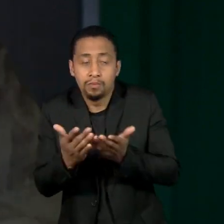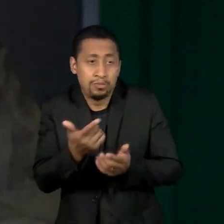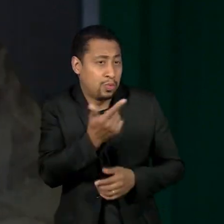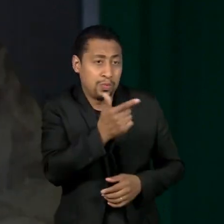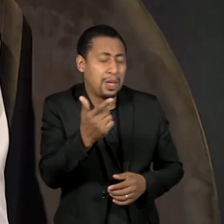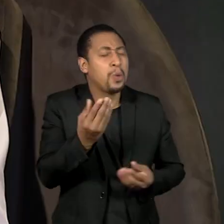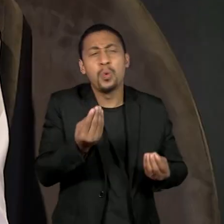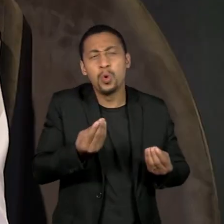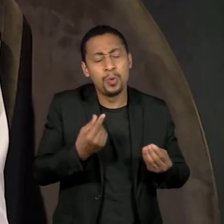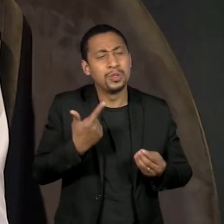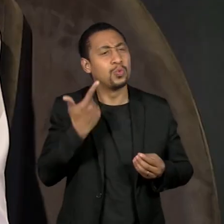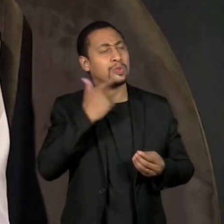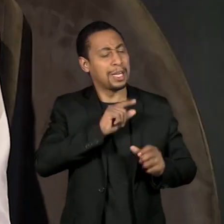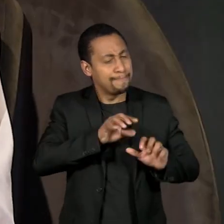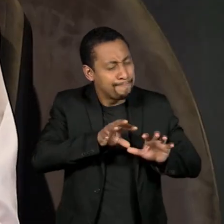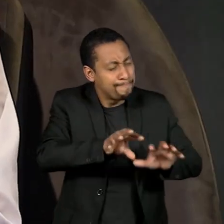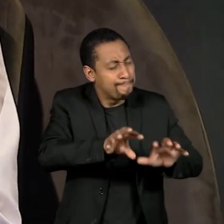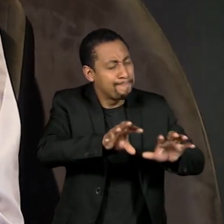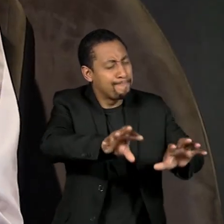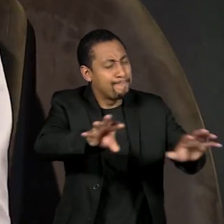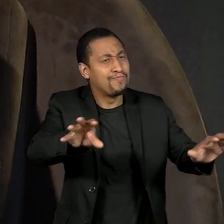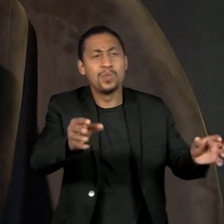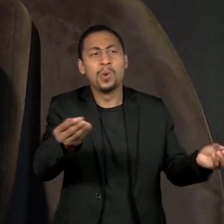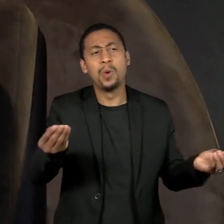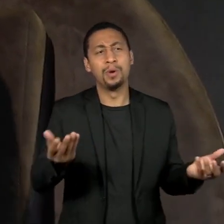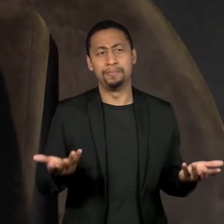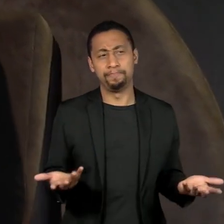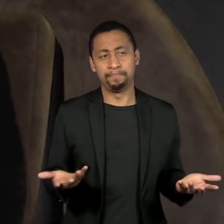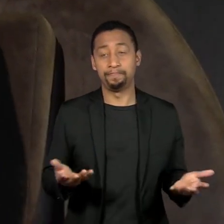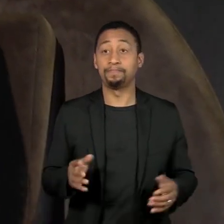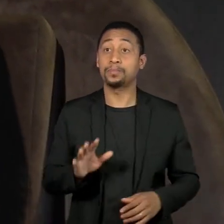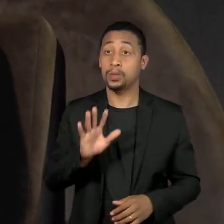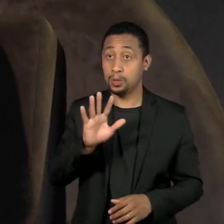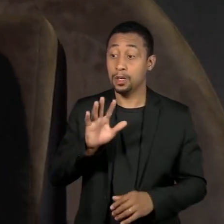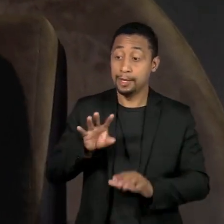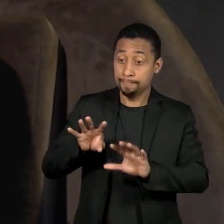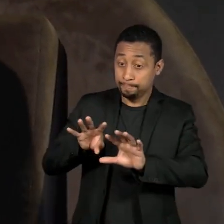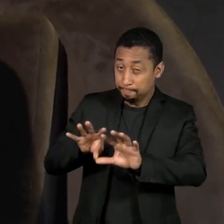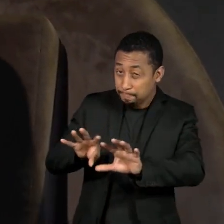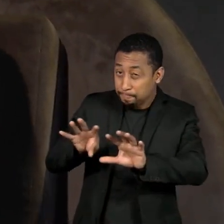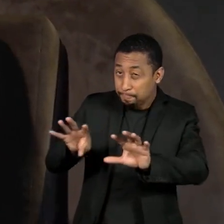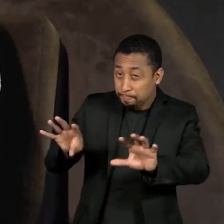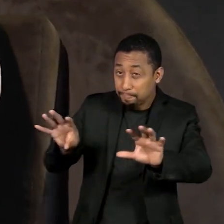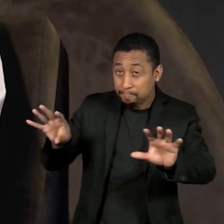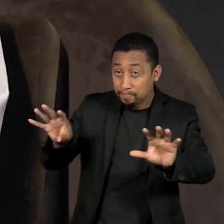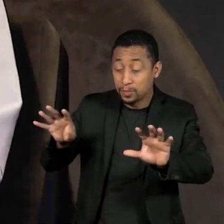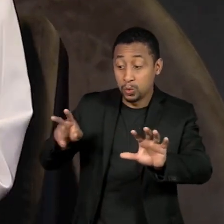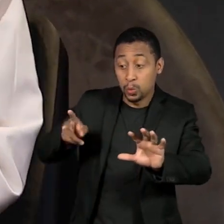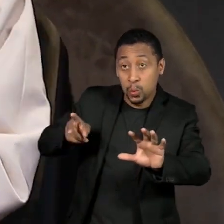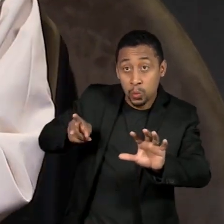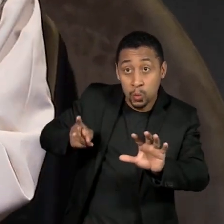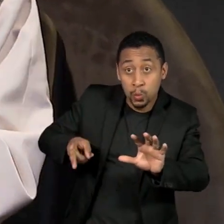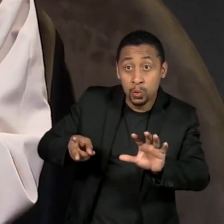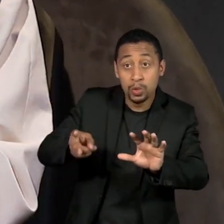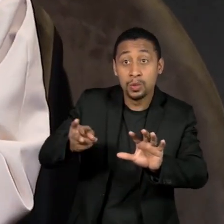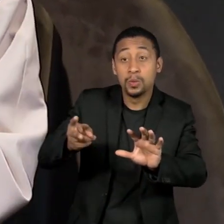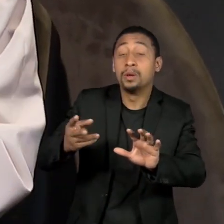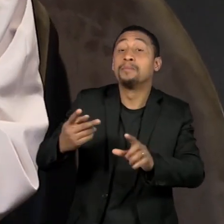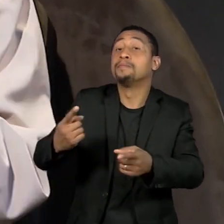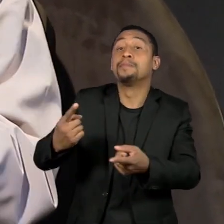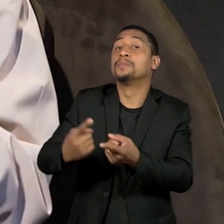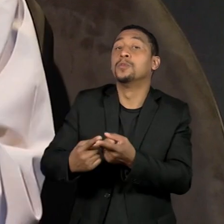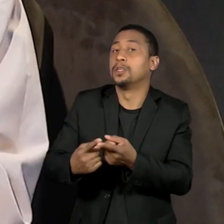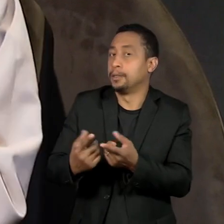acesa? Essa chama, ela só se mantém acesa por conta